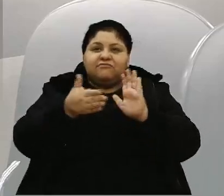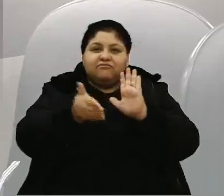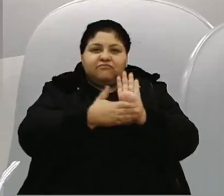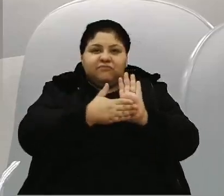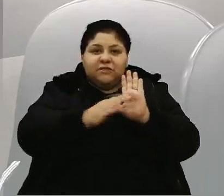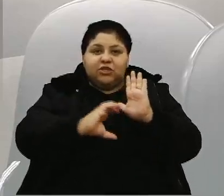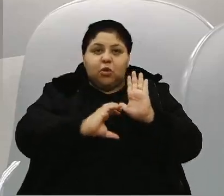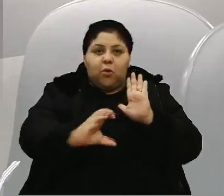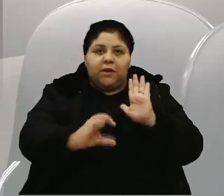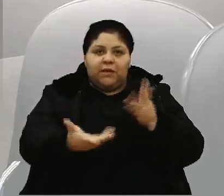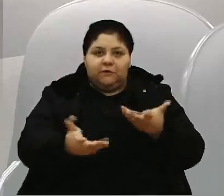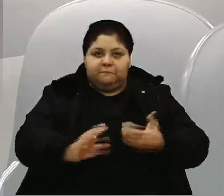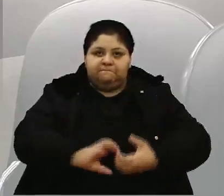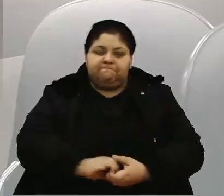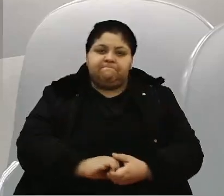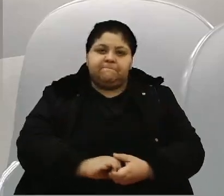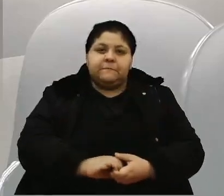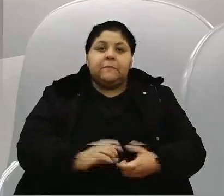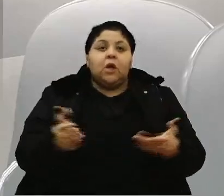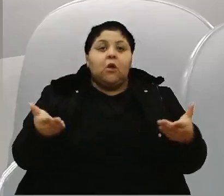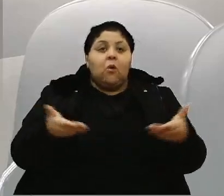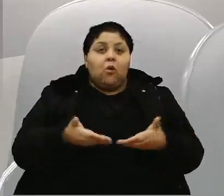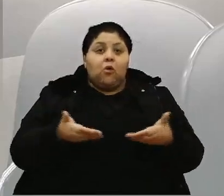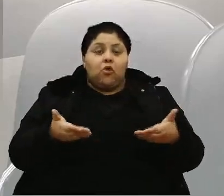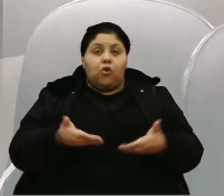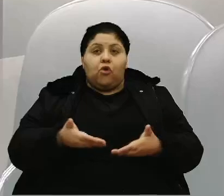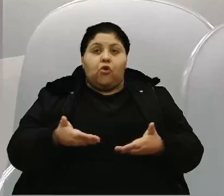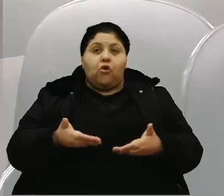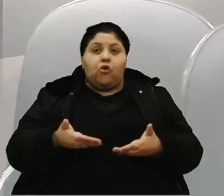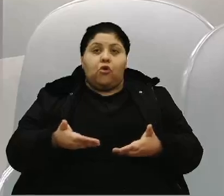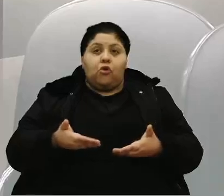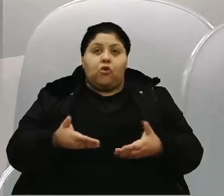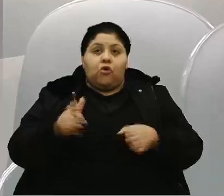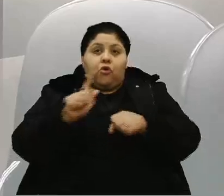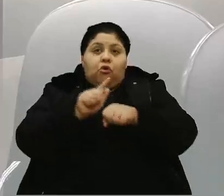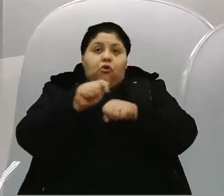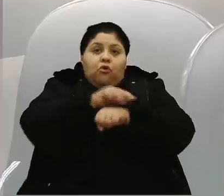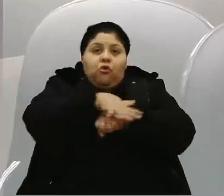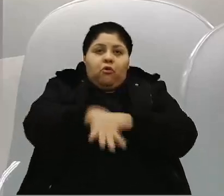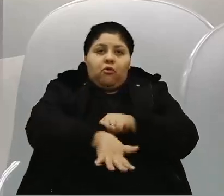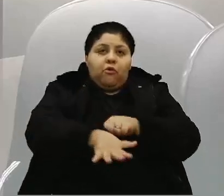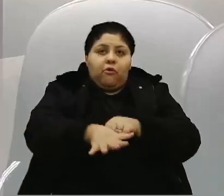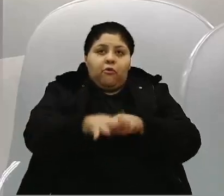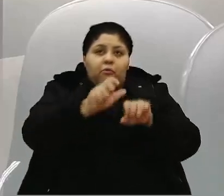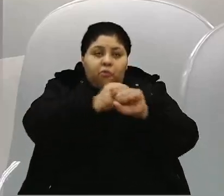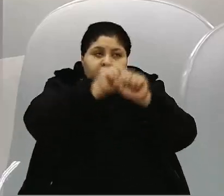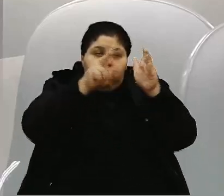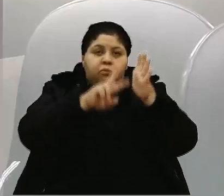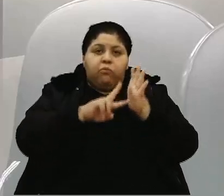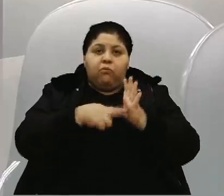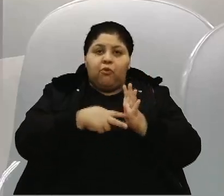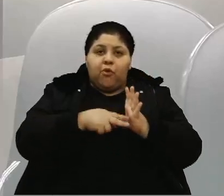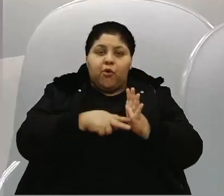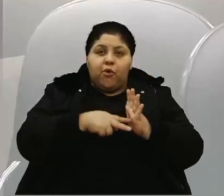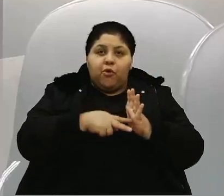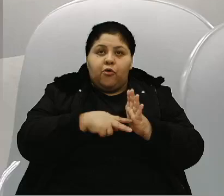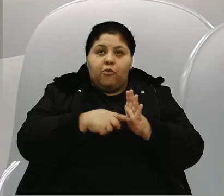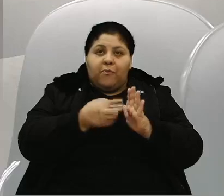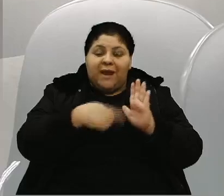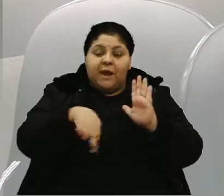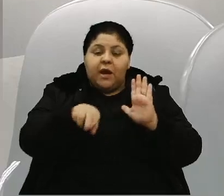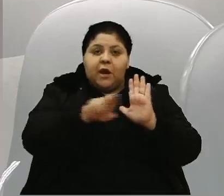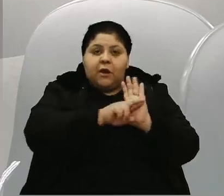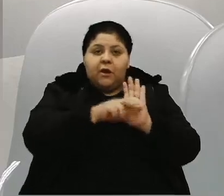coordenador. Hoje vai ter lá em Galópolis esclarecimentos lá no sindicato sobre a reconstrução.